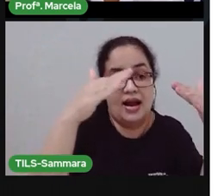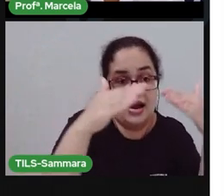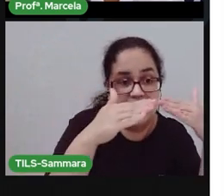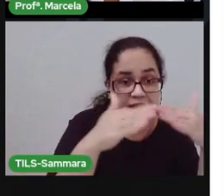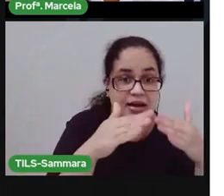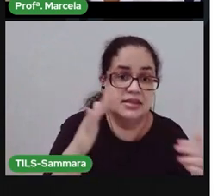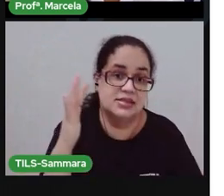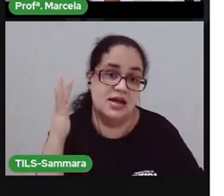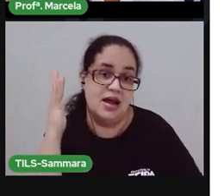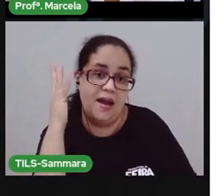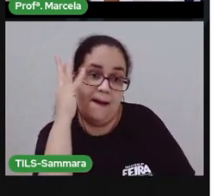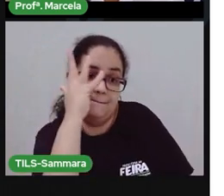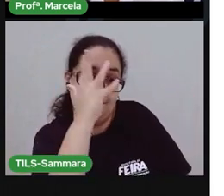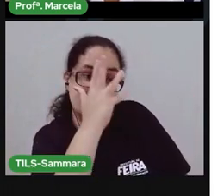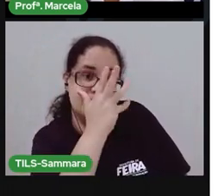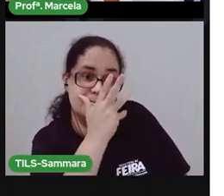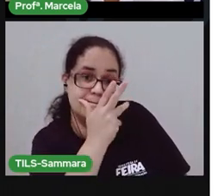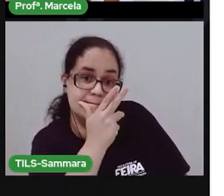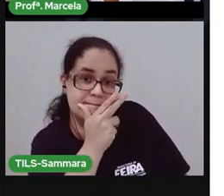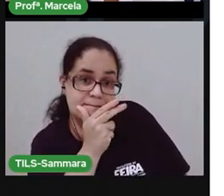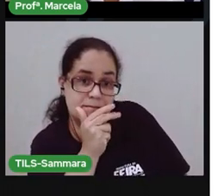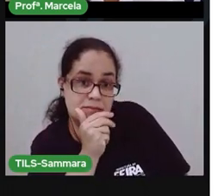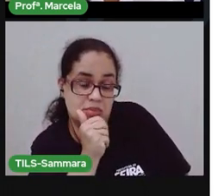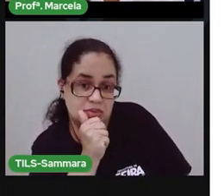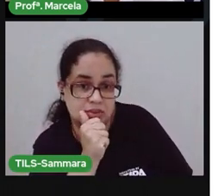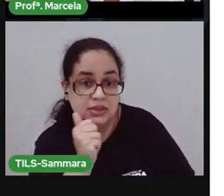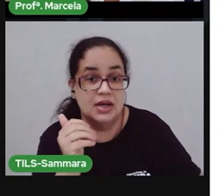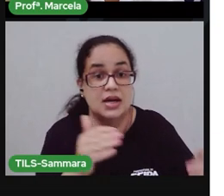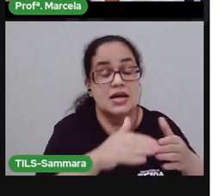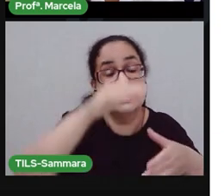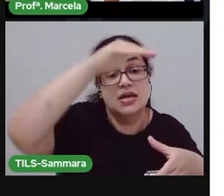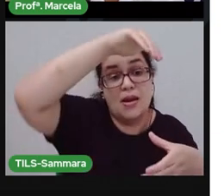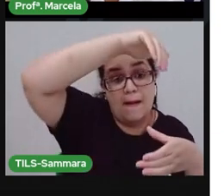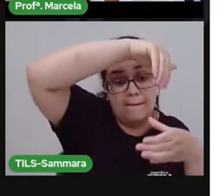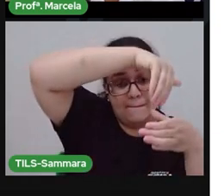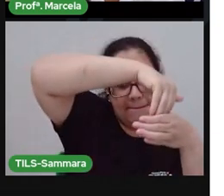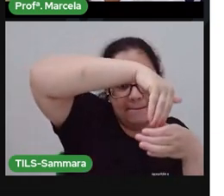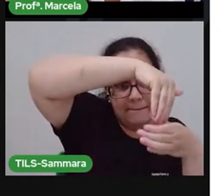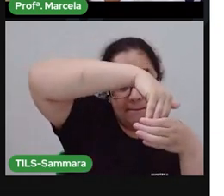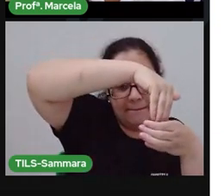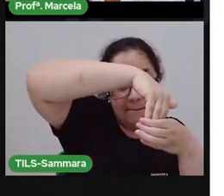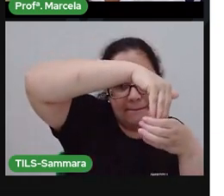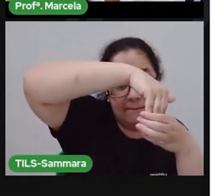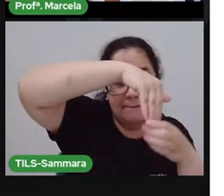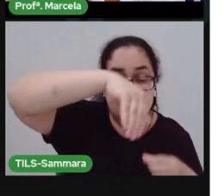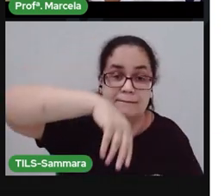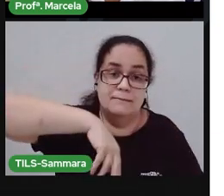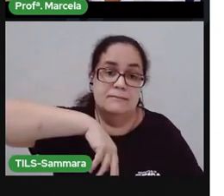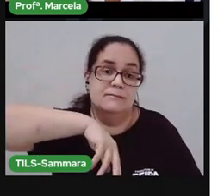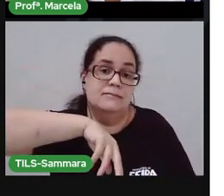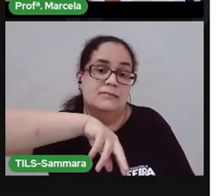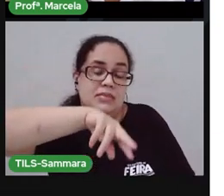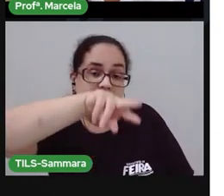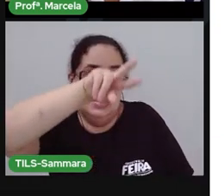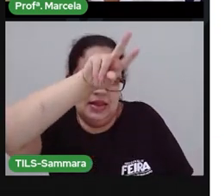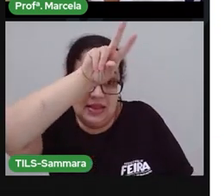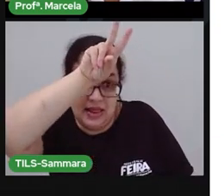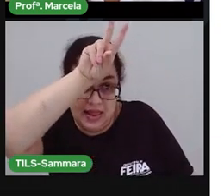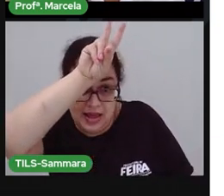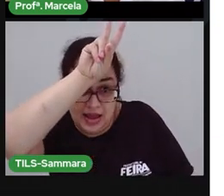Essa casa tão bonita, quem